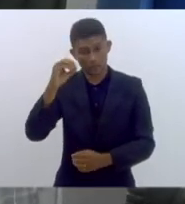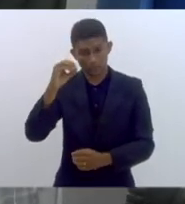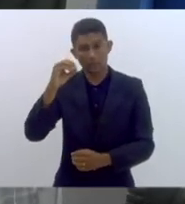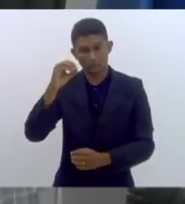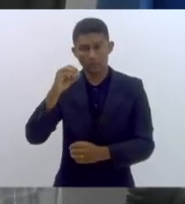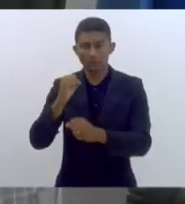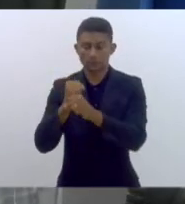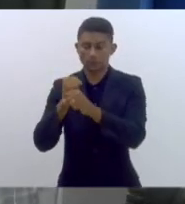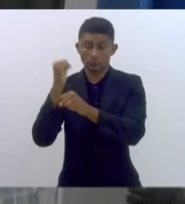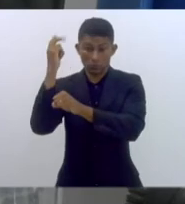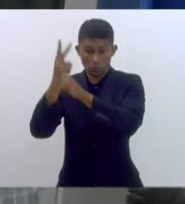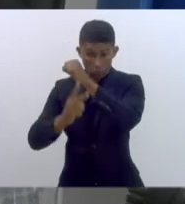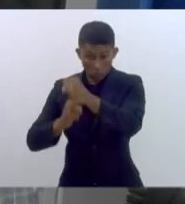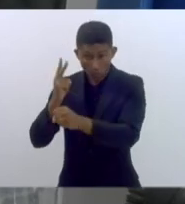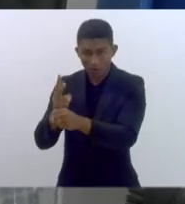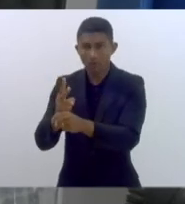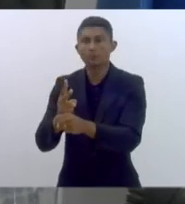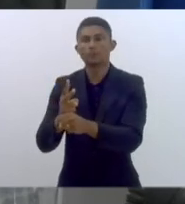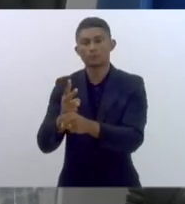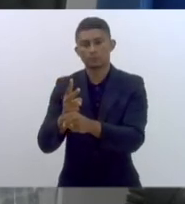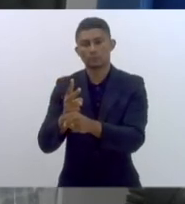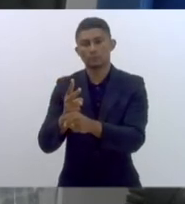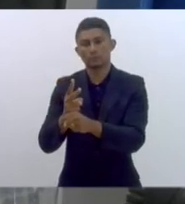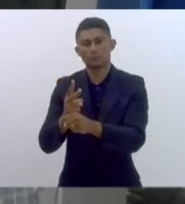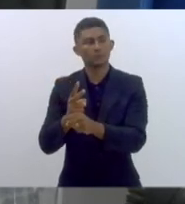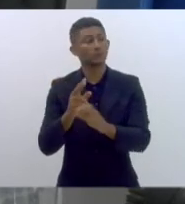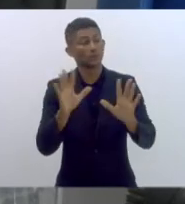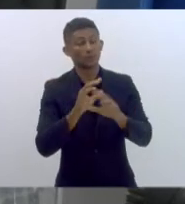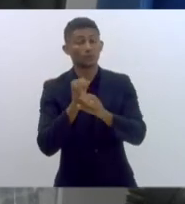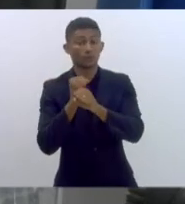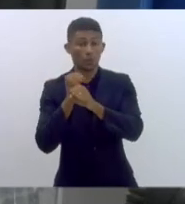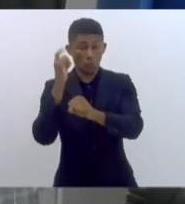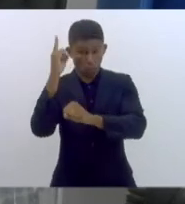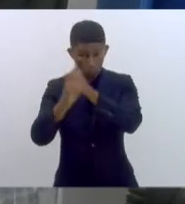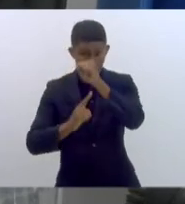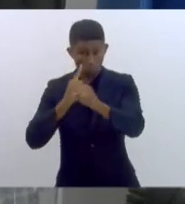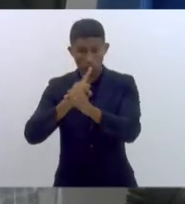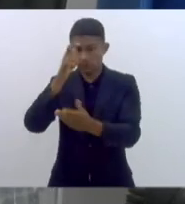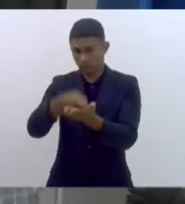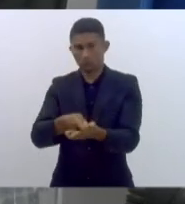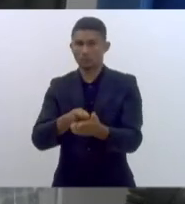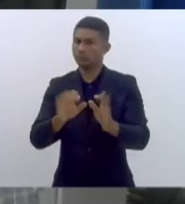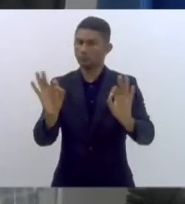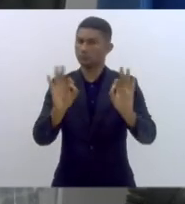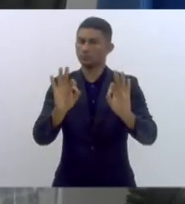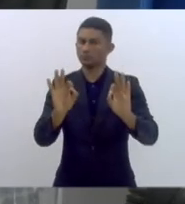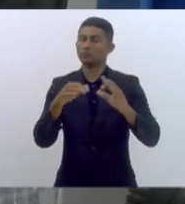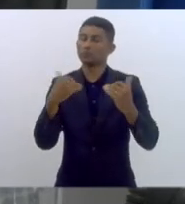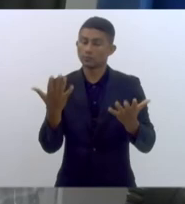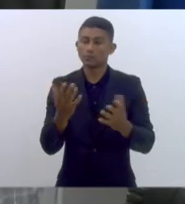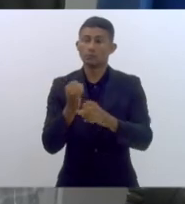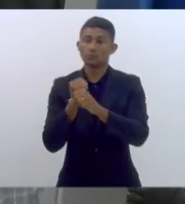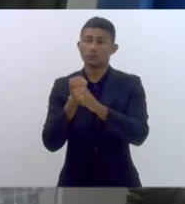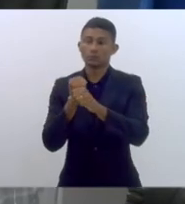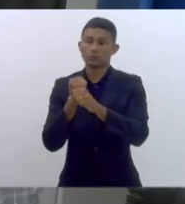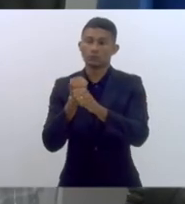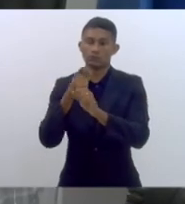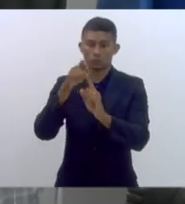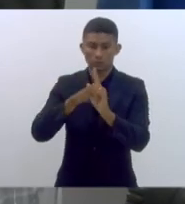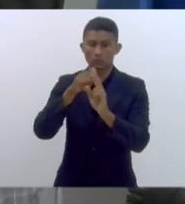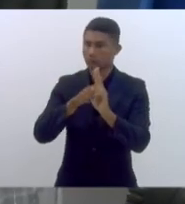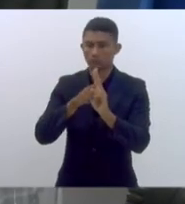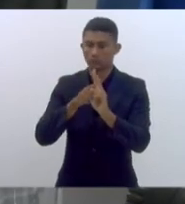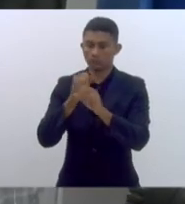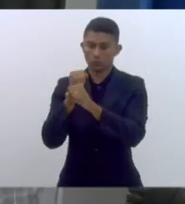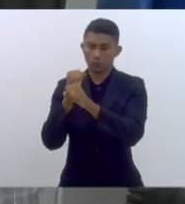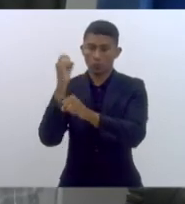vai entrar o outro montante que a gente... Um ano sem pagar. Então, daqui a um ano. Então, isso. Não é daqui a dois meses, isso. Daqui a um